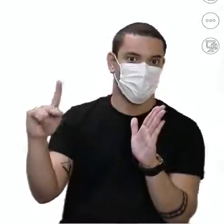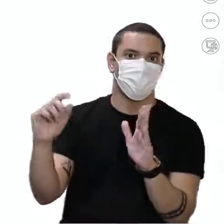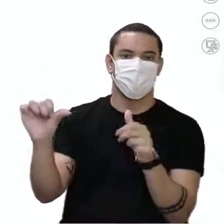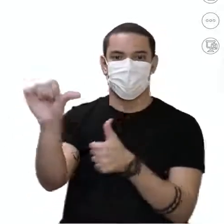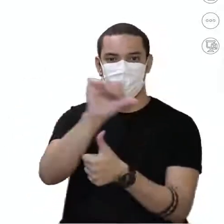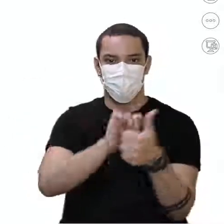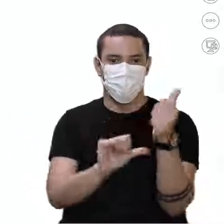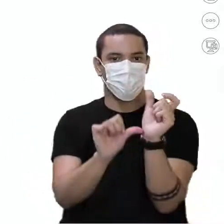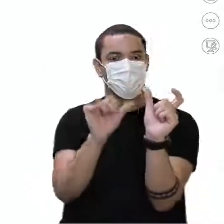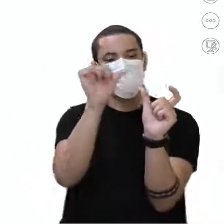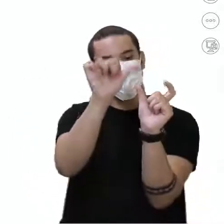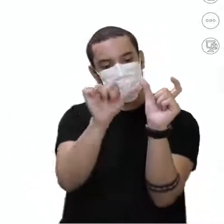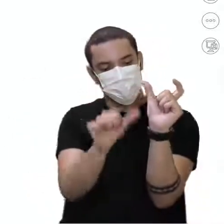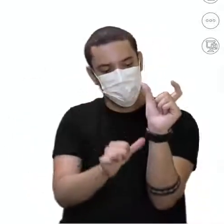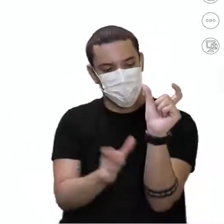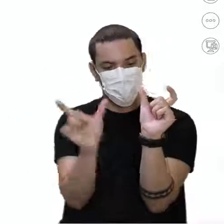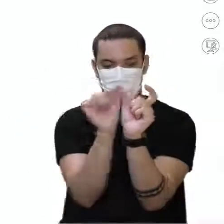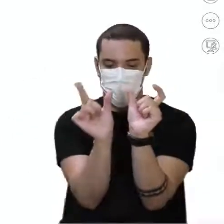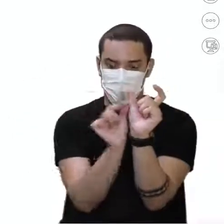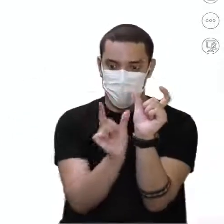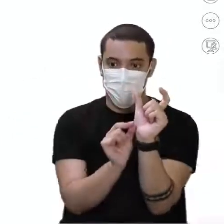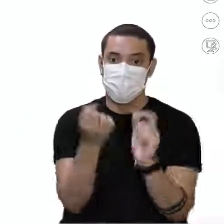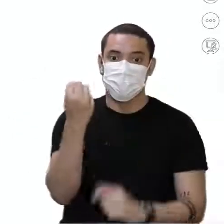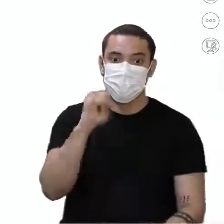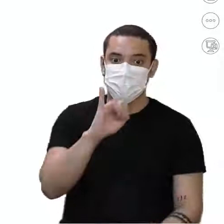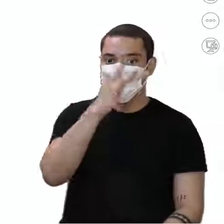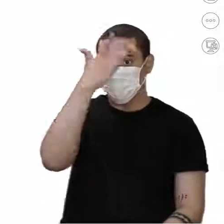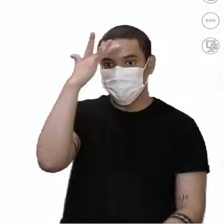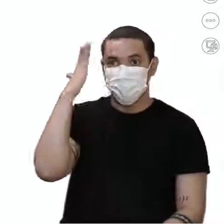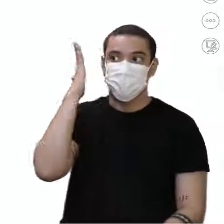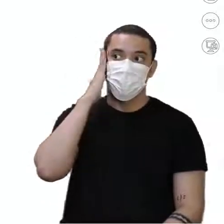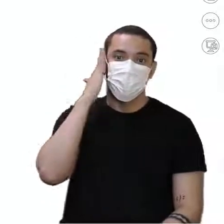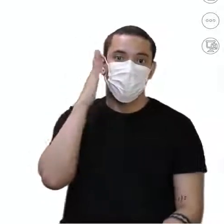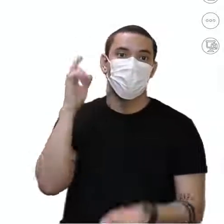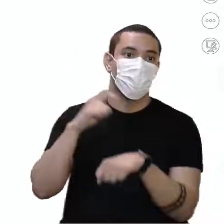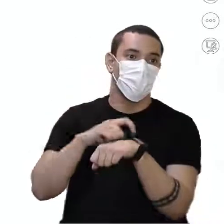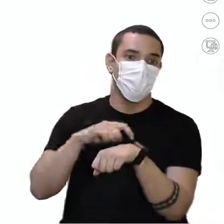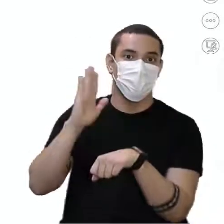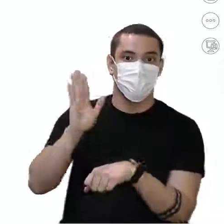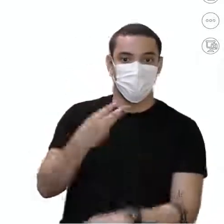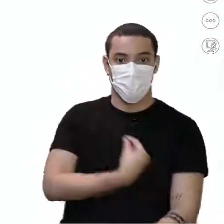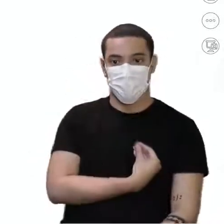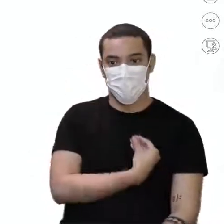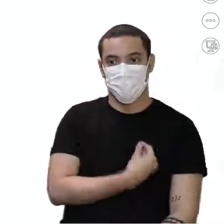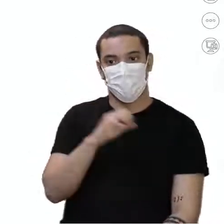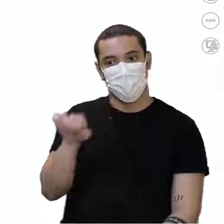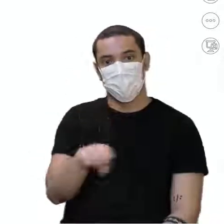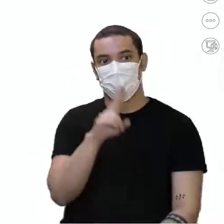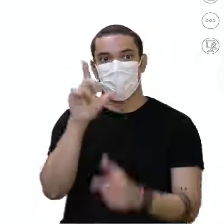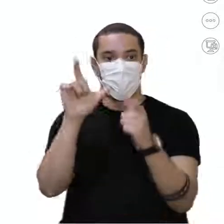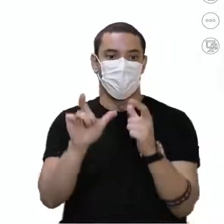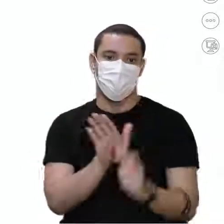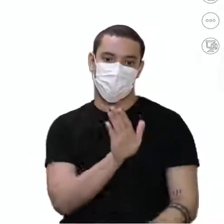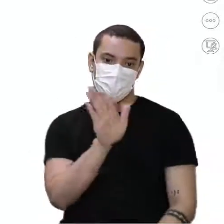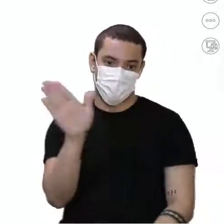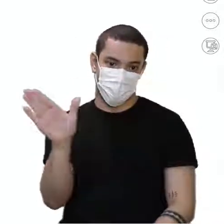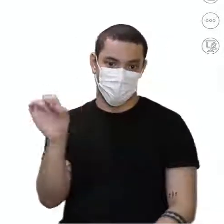alguém em algum momento já esteve ou já foi em algum lugar ou